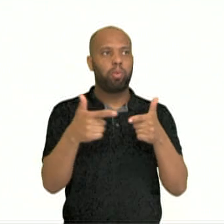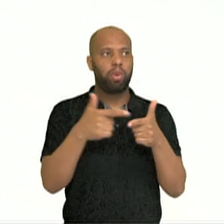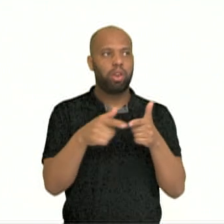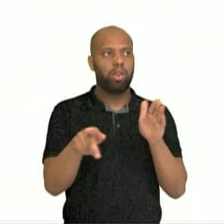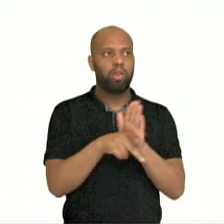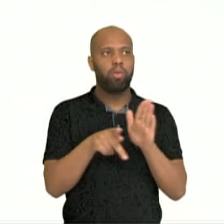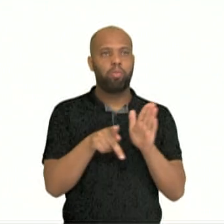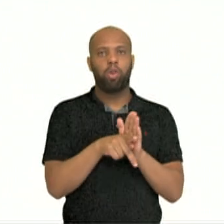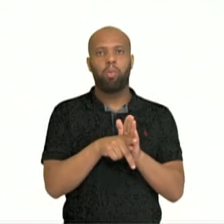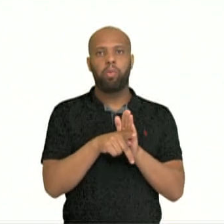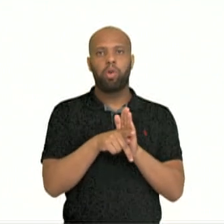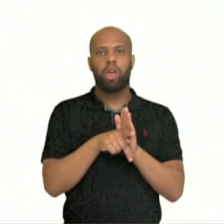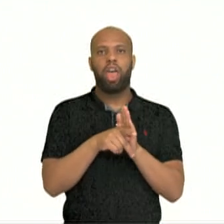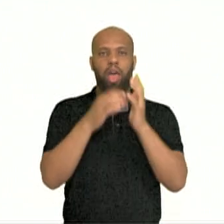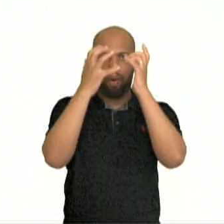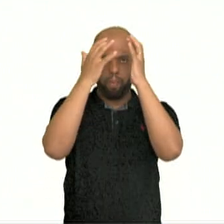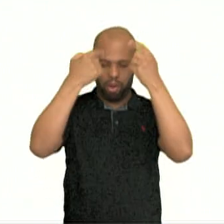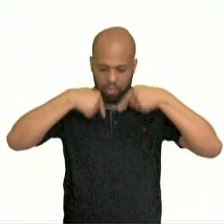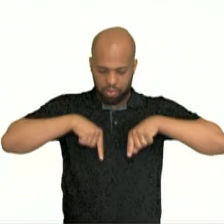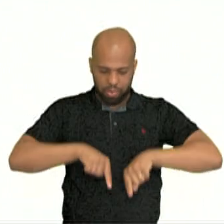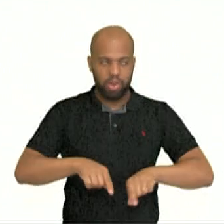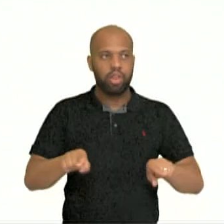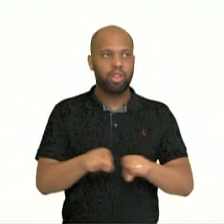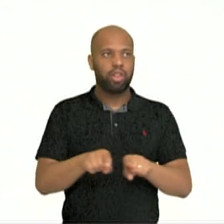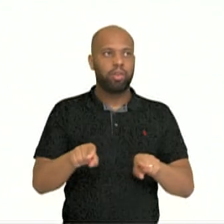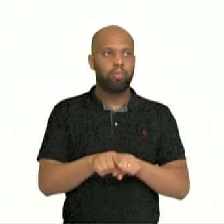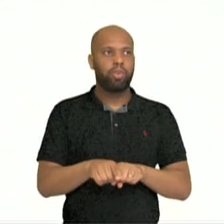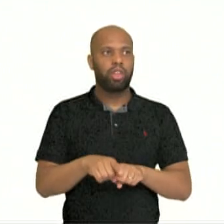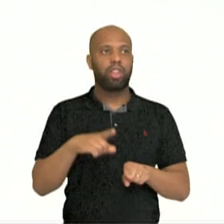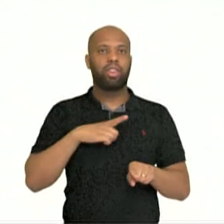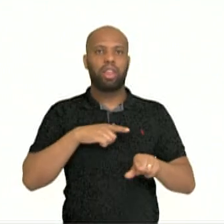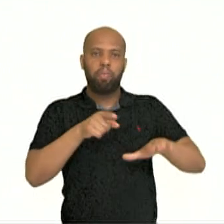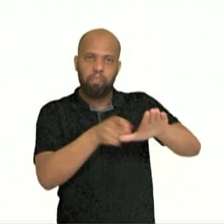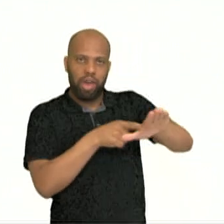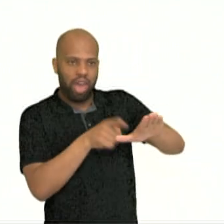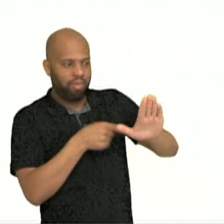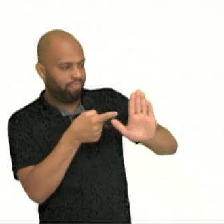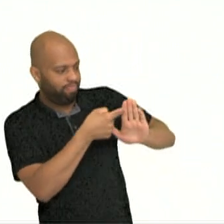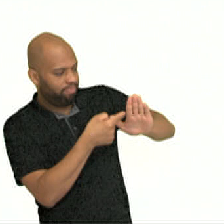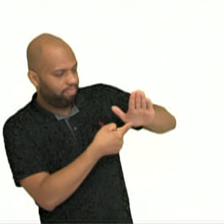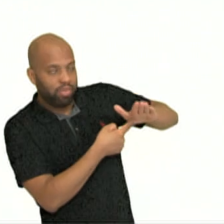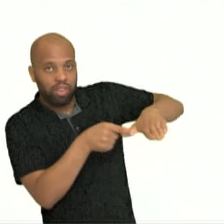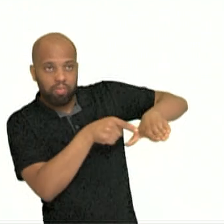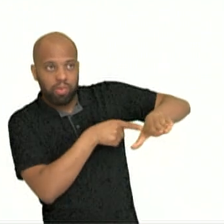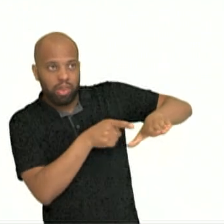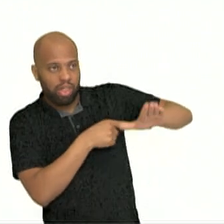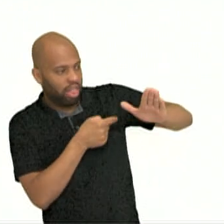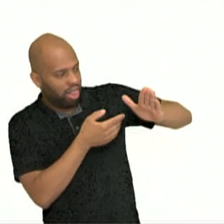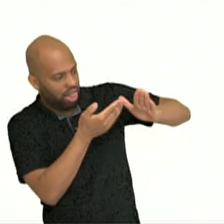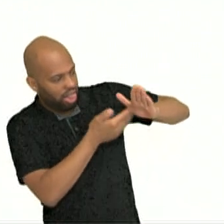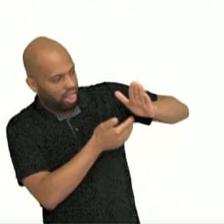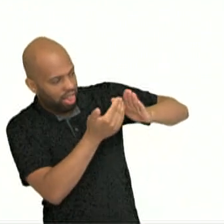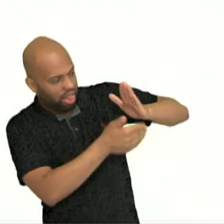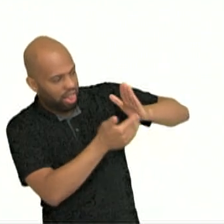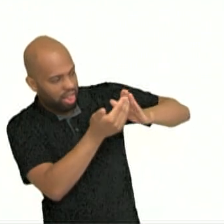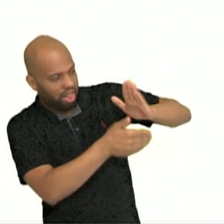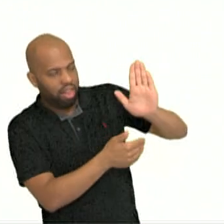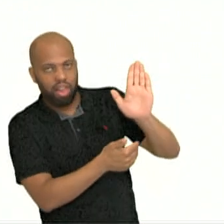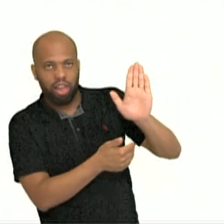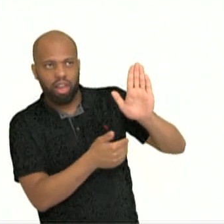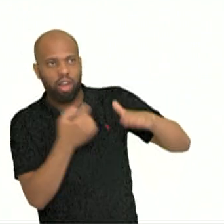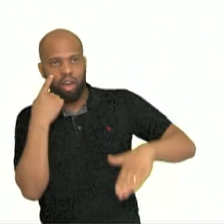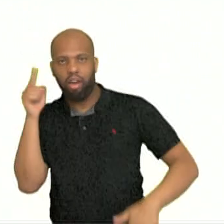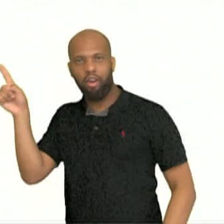nas terminações nervosas, pé diabético, olha o pé diabético, é ferida, ele abre feridas no pé e